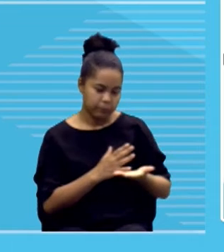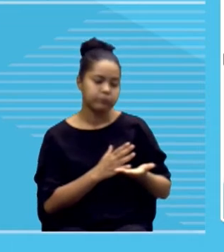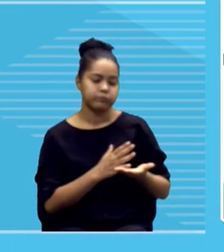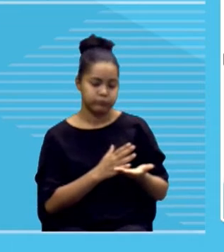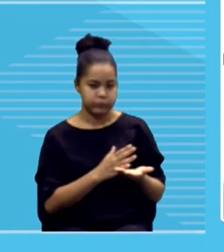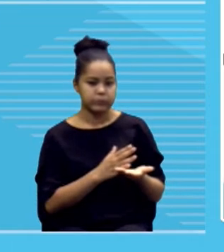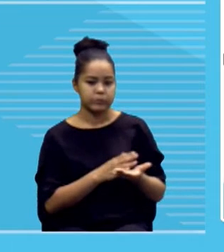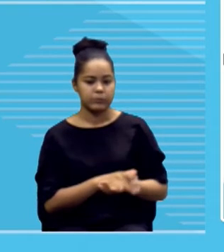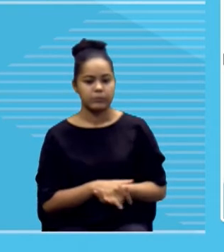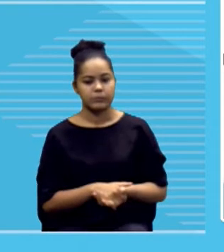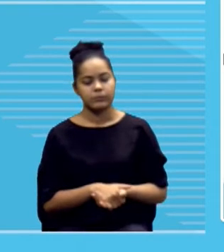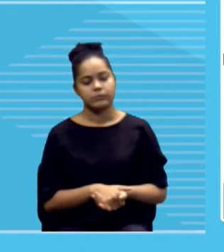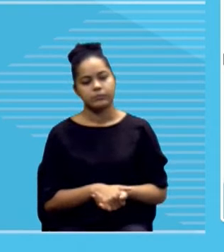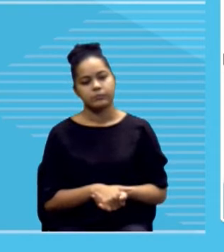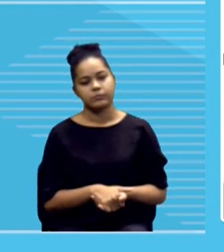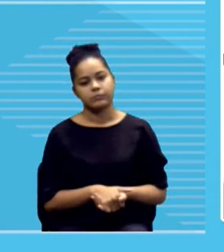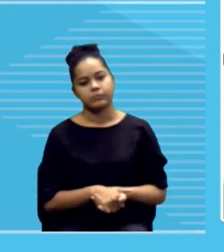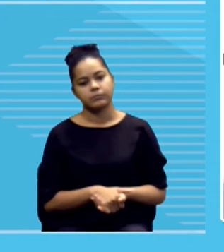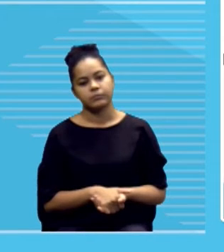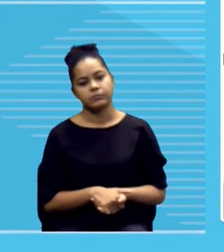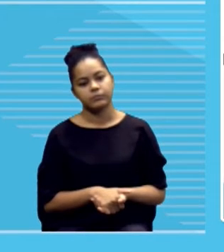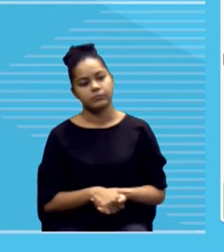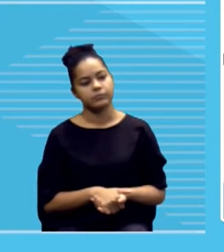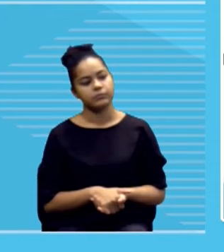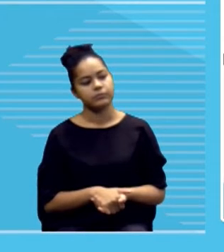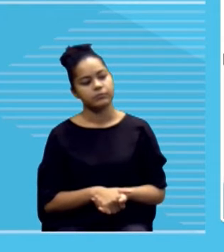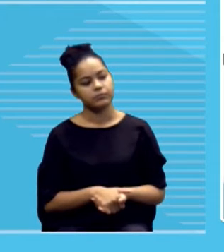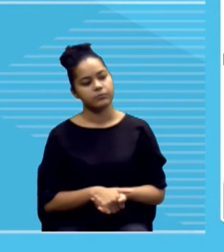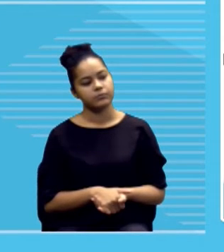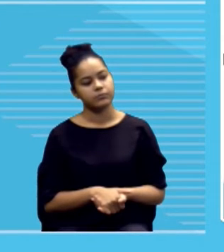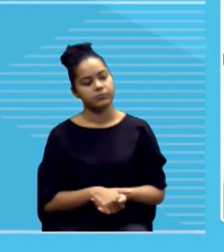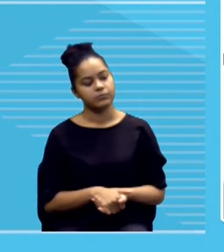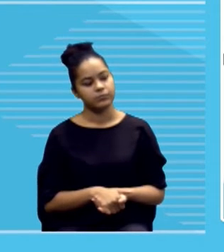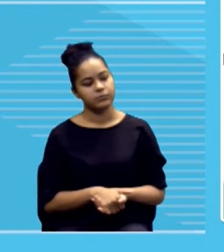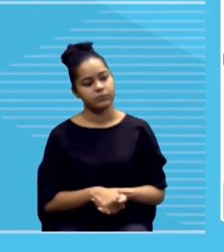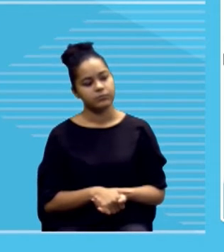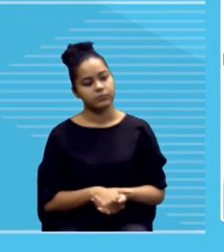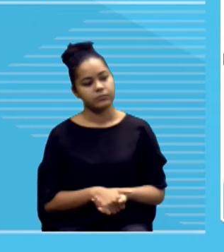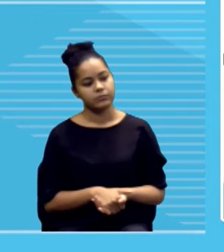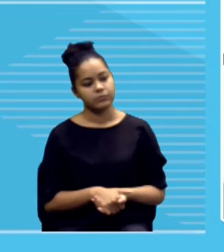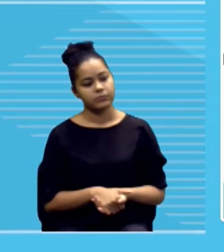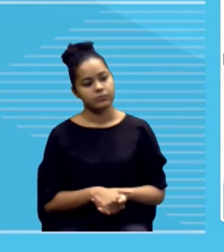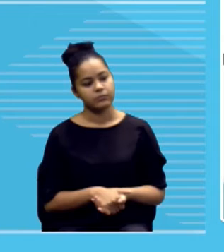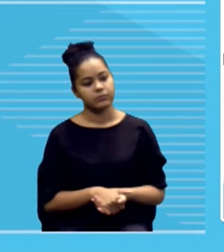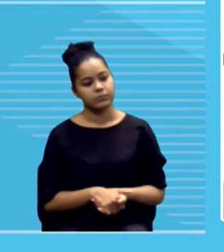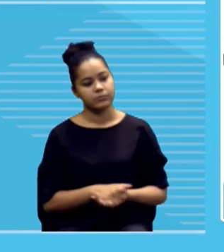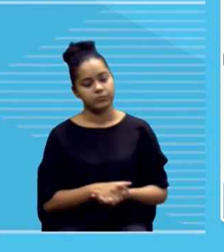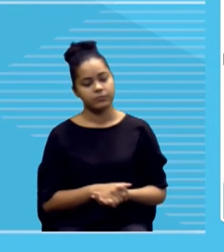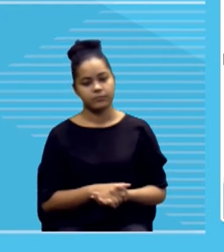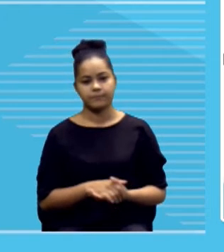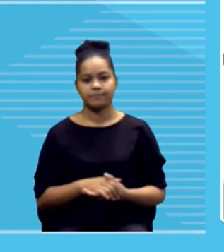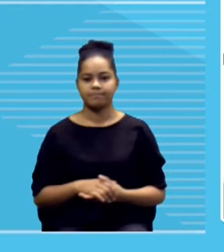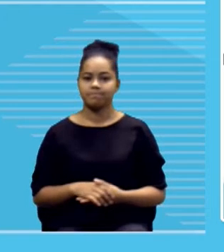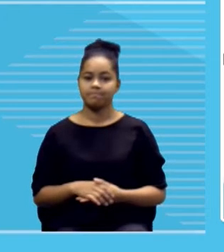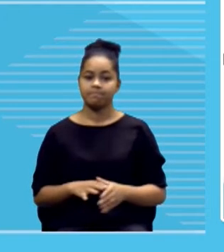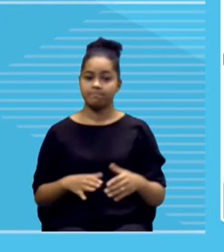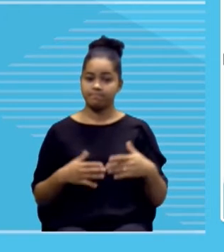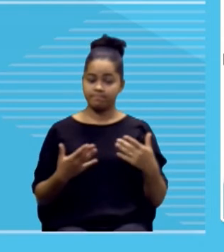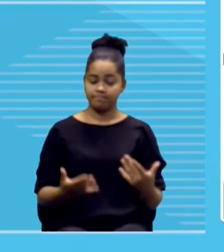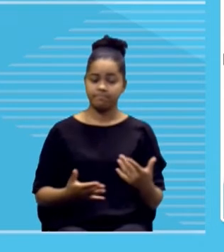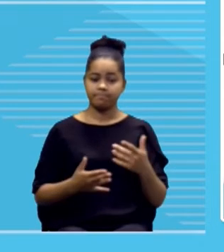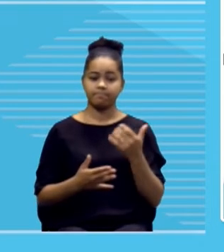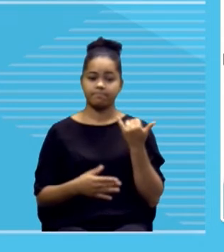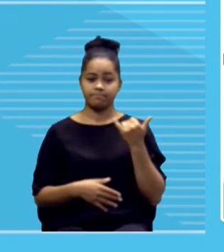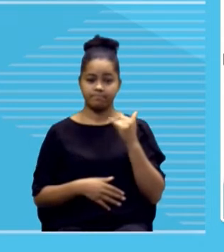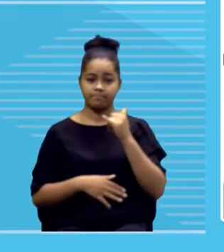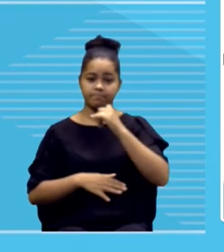aí como esse incentivo. A energia solar é a solução mais promissora dentre todas as matrizes energéticas